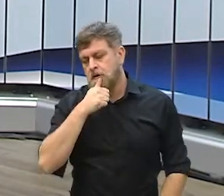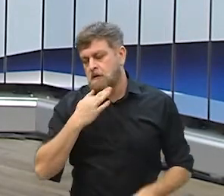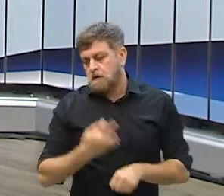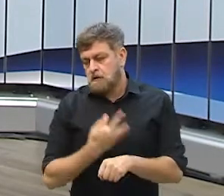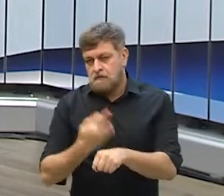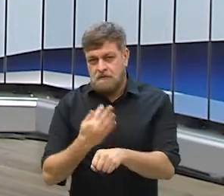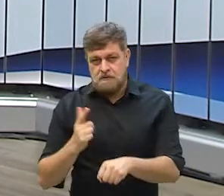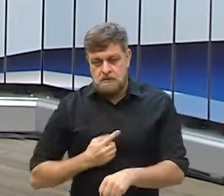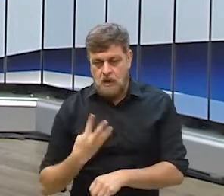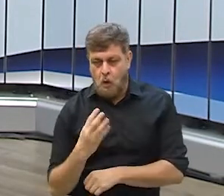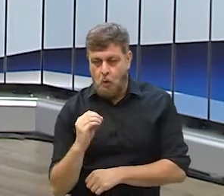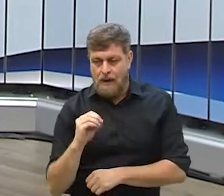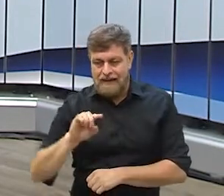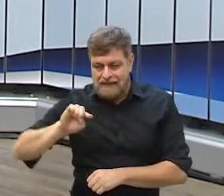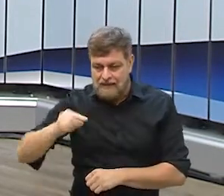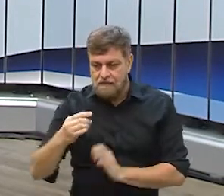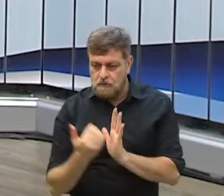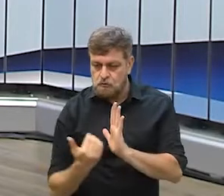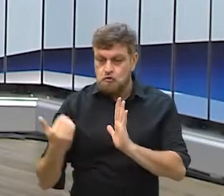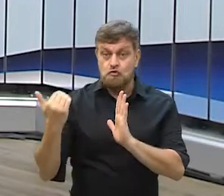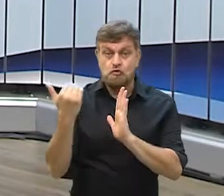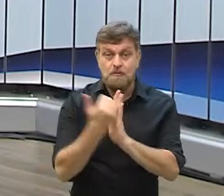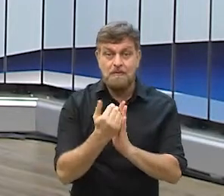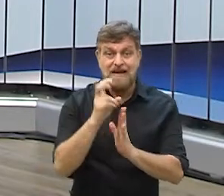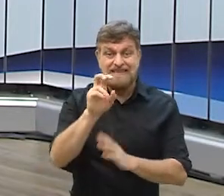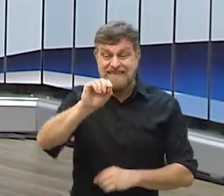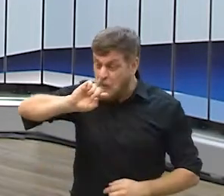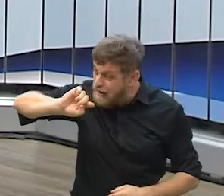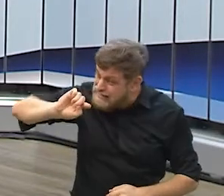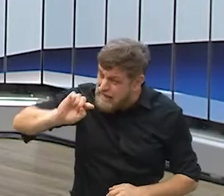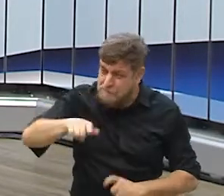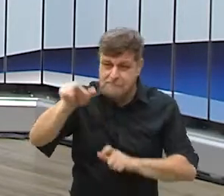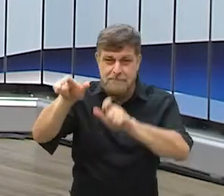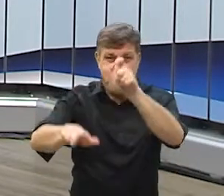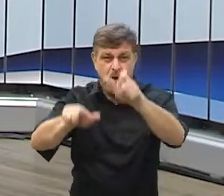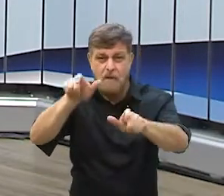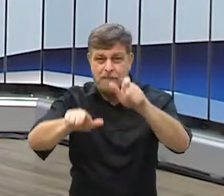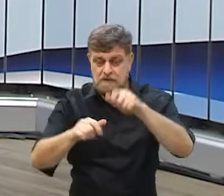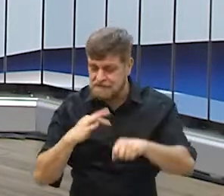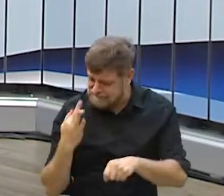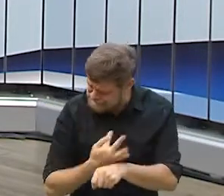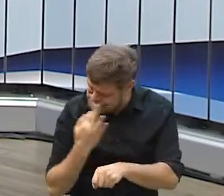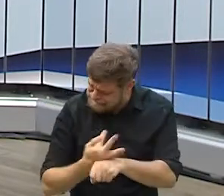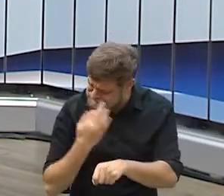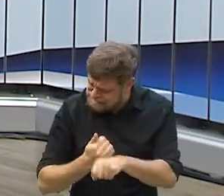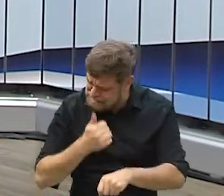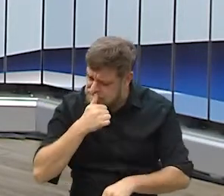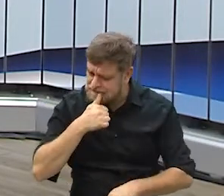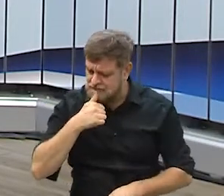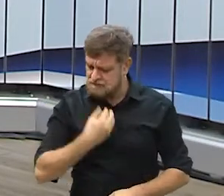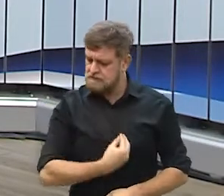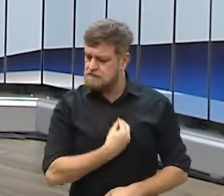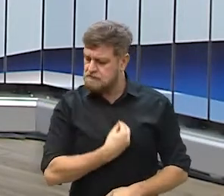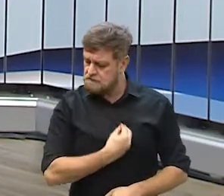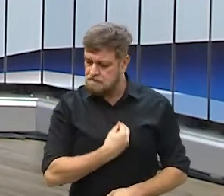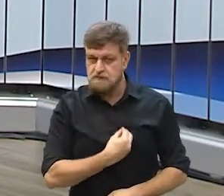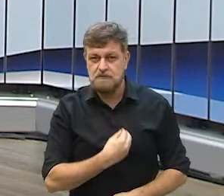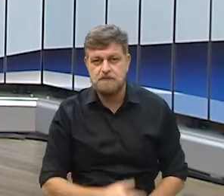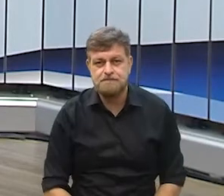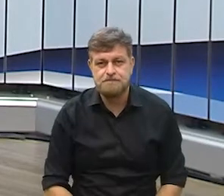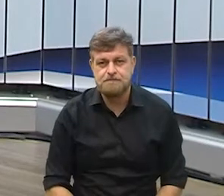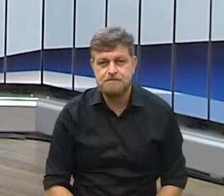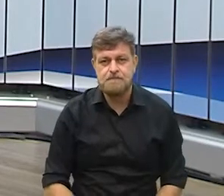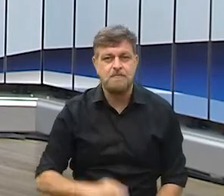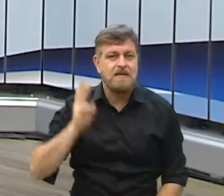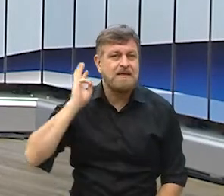casa dos 40 mil e agora 50 mil pessoas tentando sobreviver. Cecílio Santos, Igor Diego,